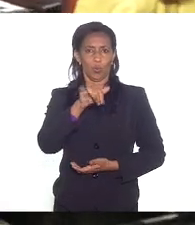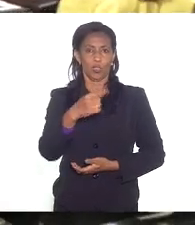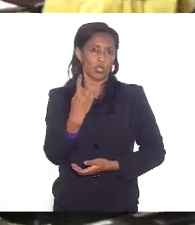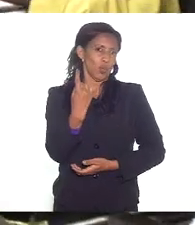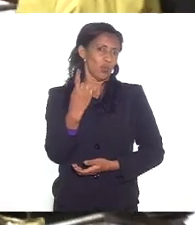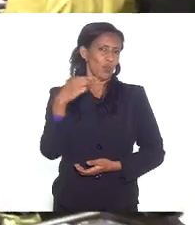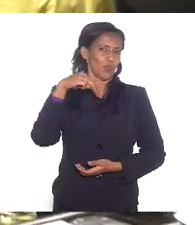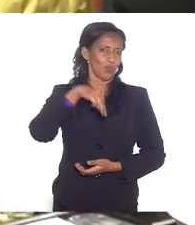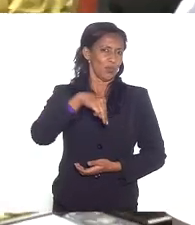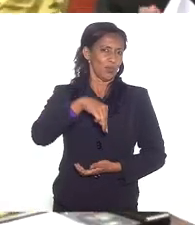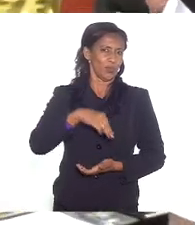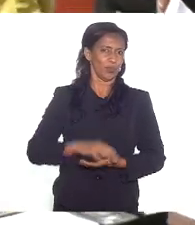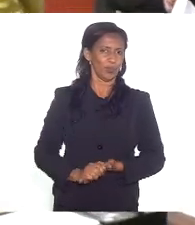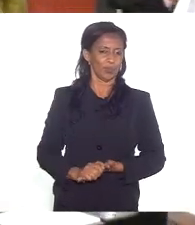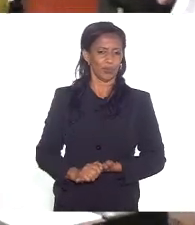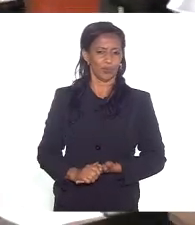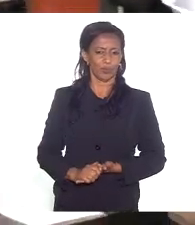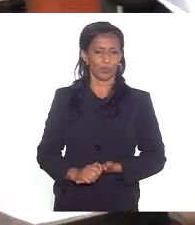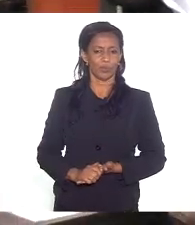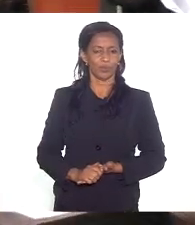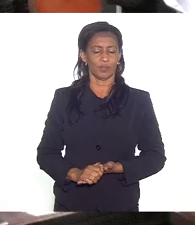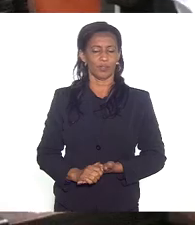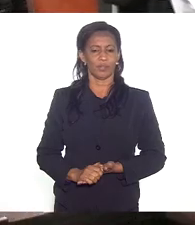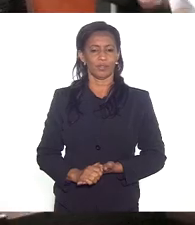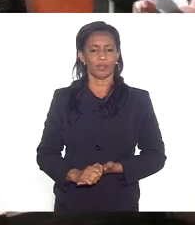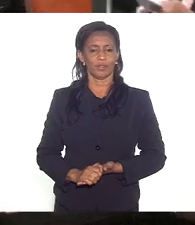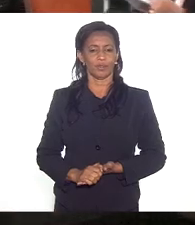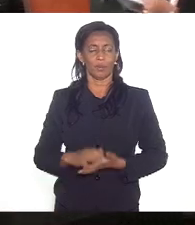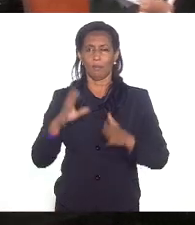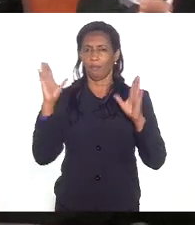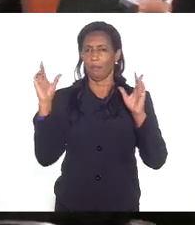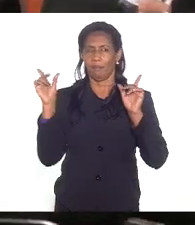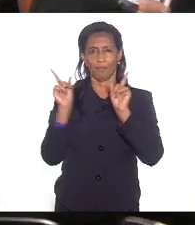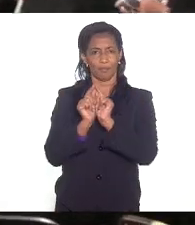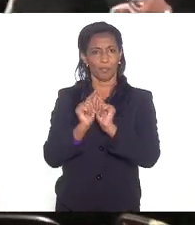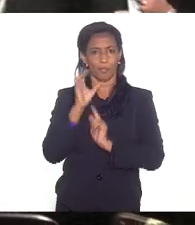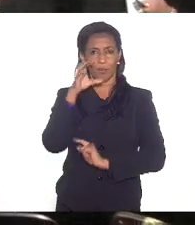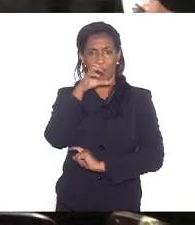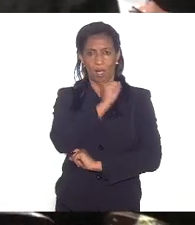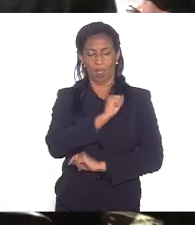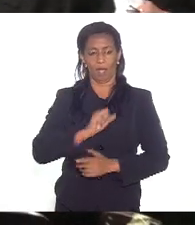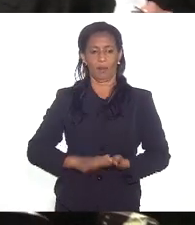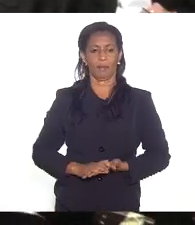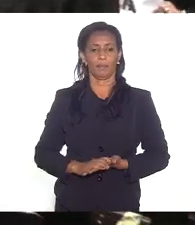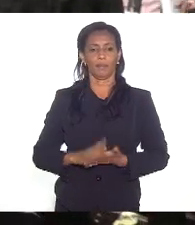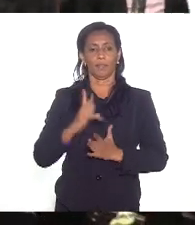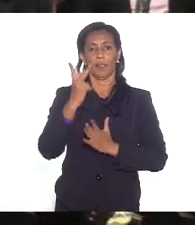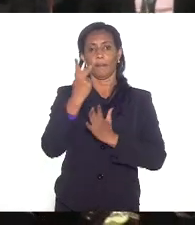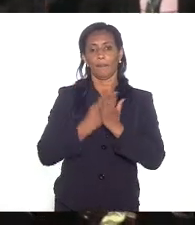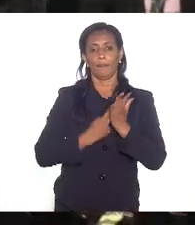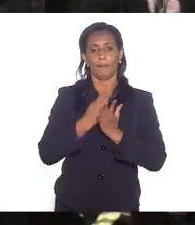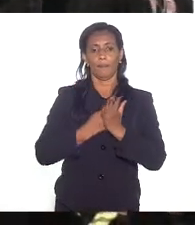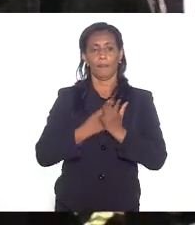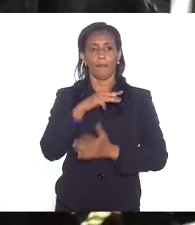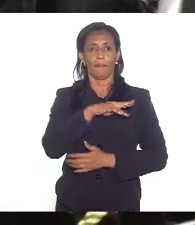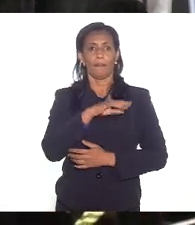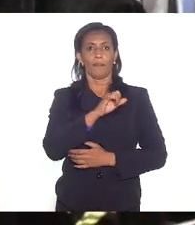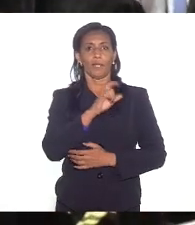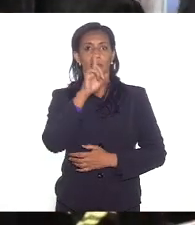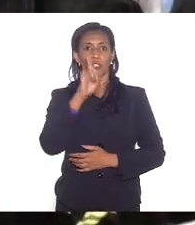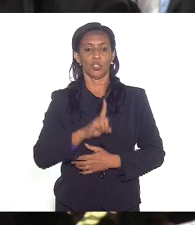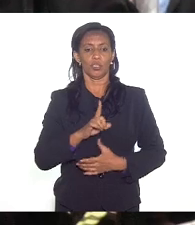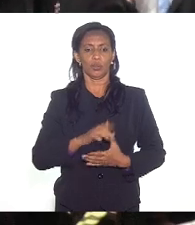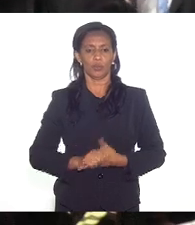minuto que que deseja logicamente o mais velho é você Então dependendo de parecer da mesa diretora